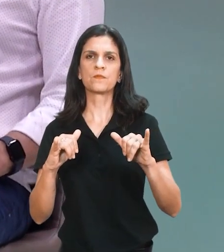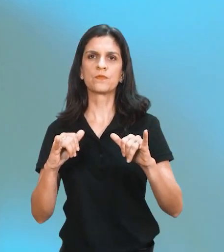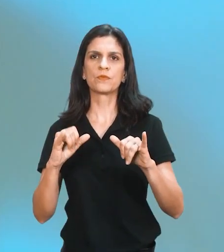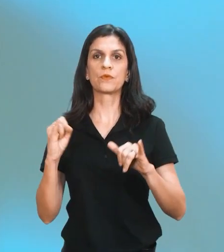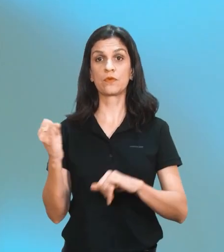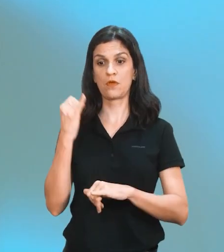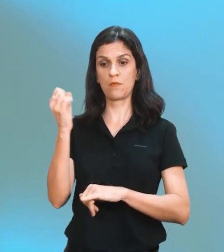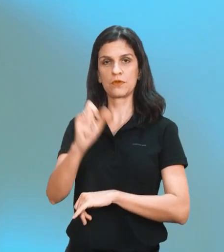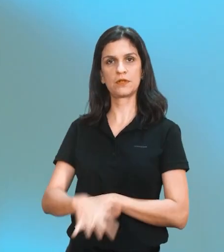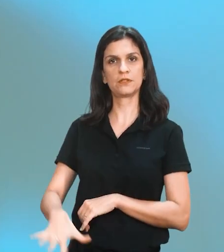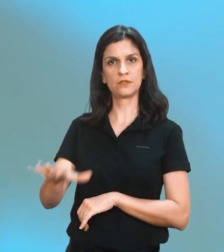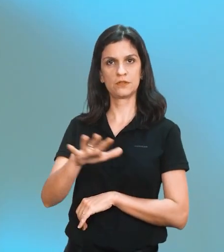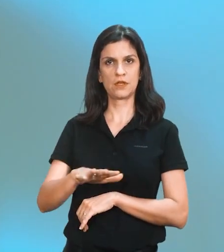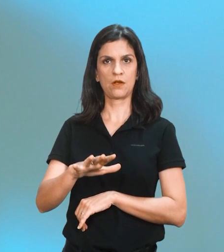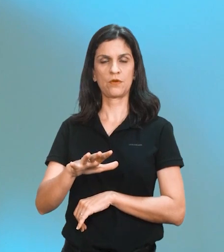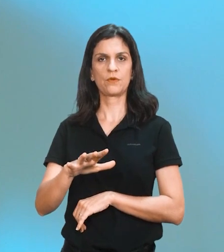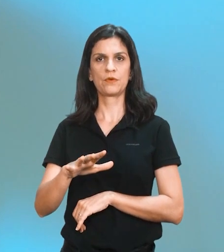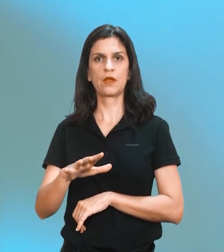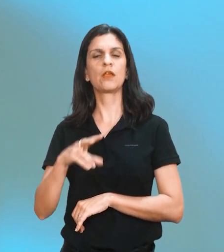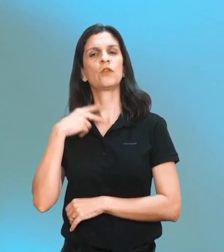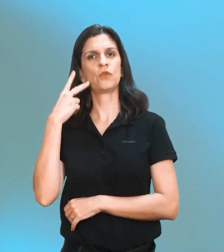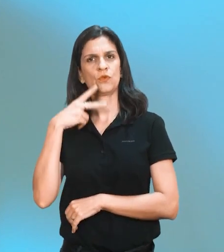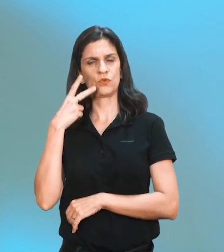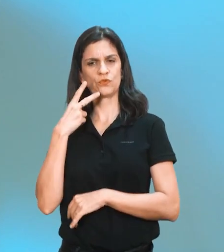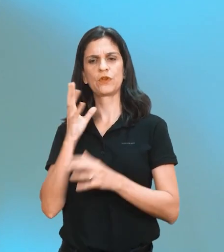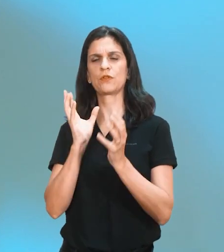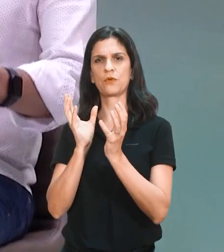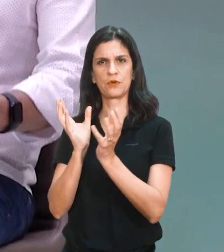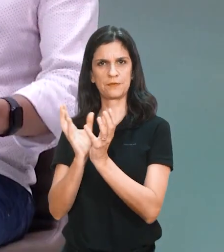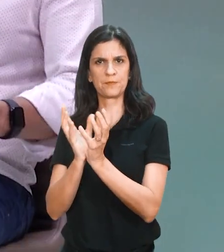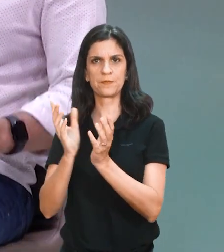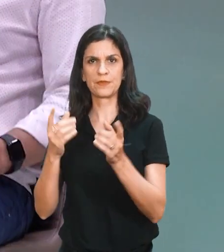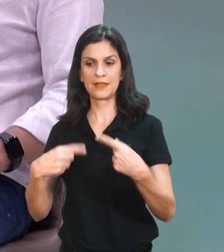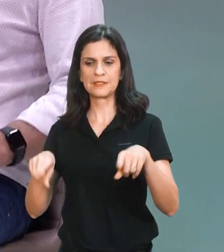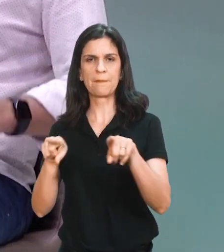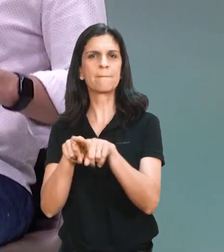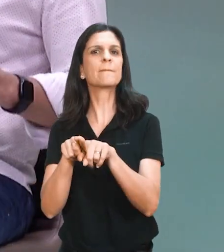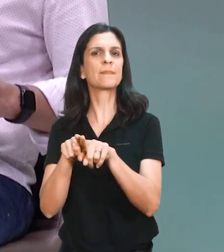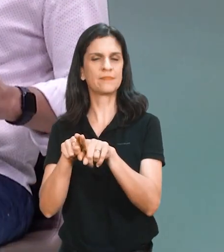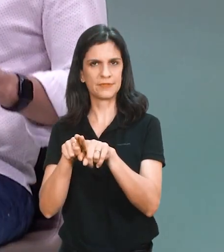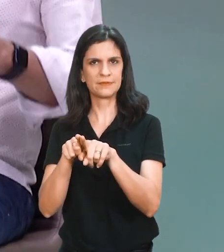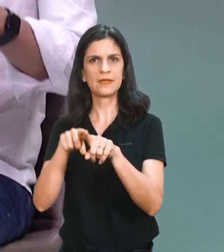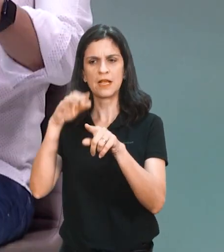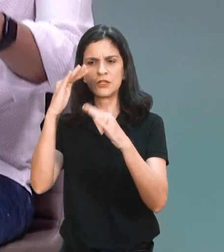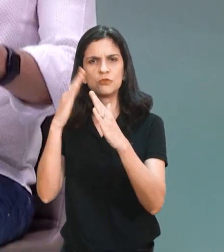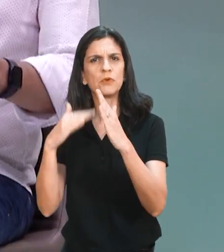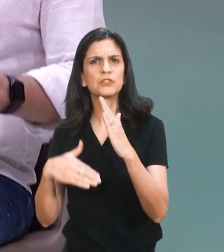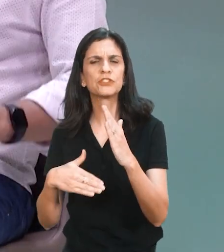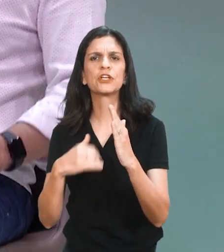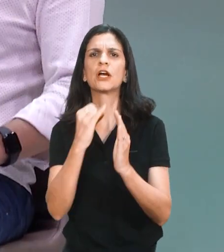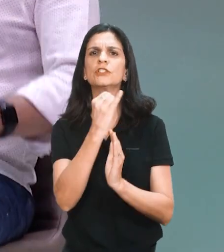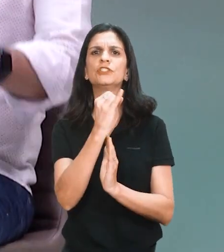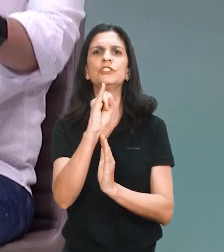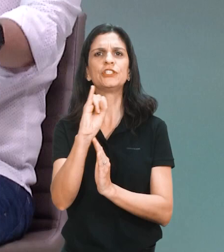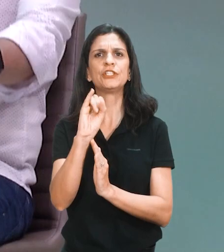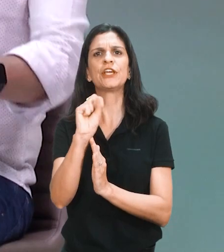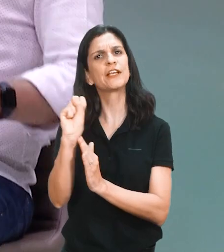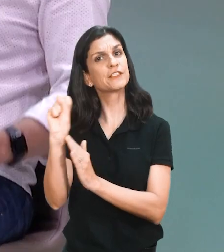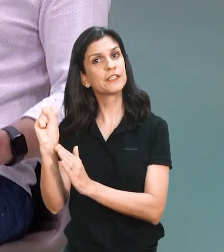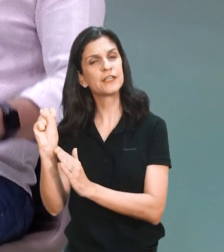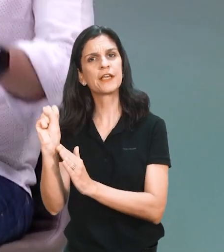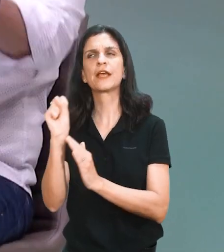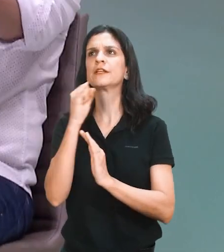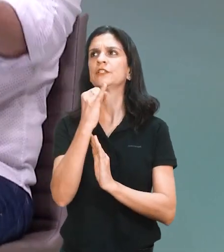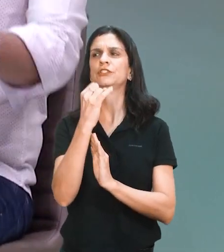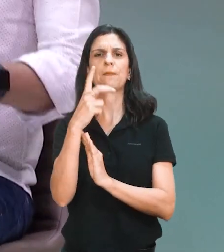nossa sociedade. E se nós, como legisladores, pudermos ajudá-los realmente a ter uma redução de ISS,